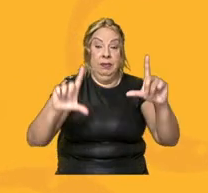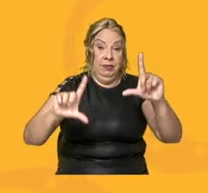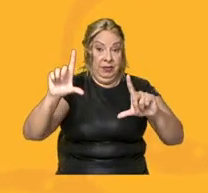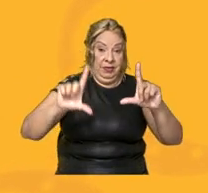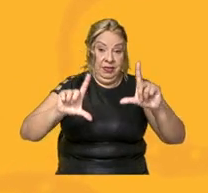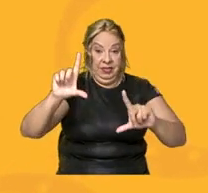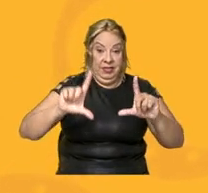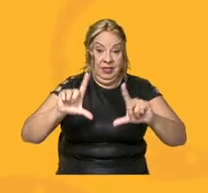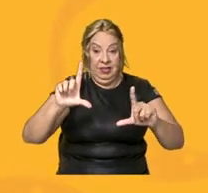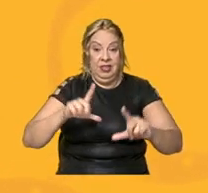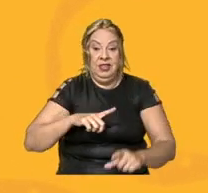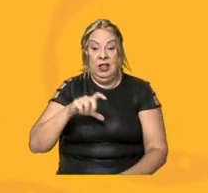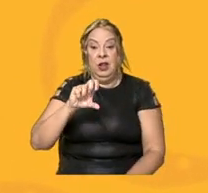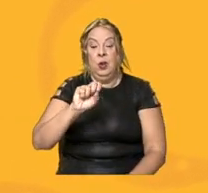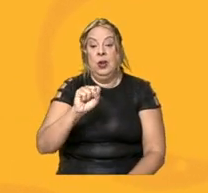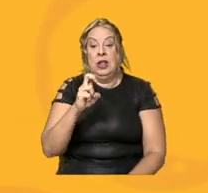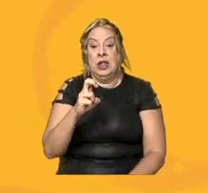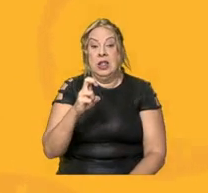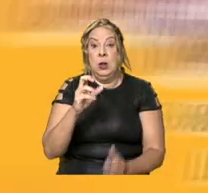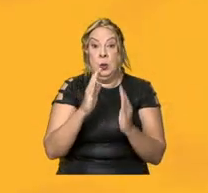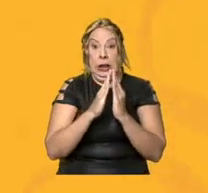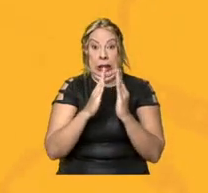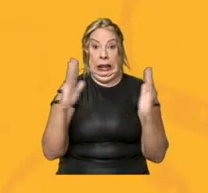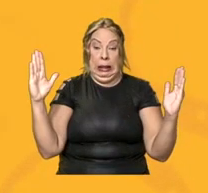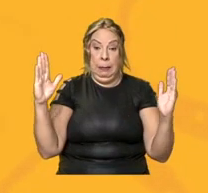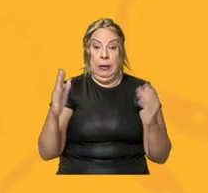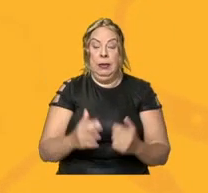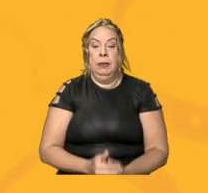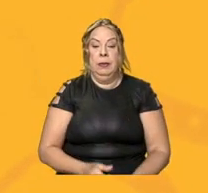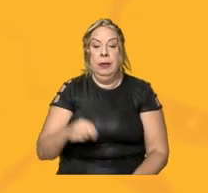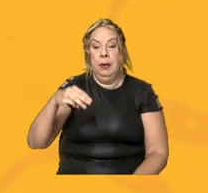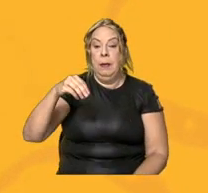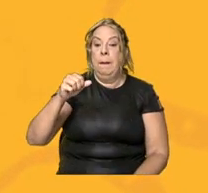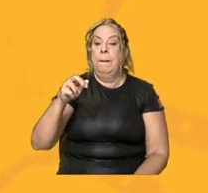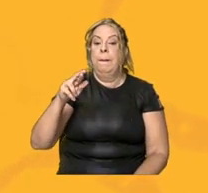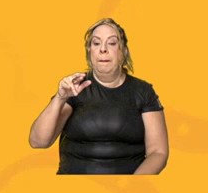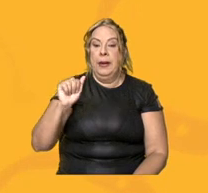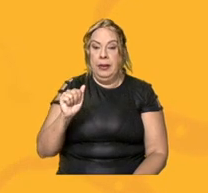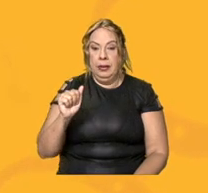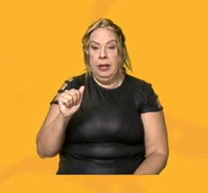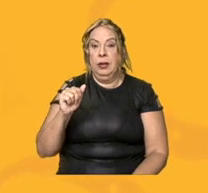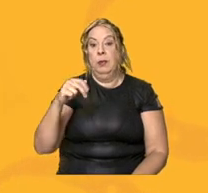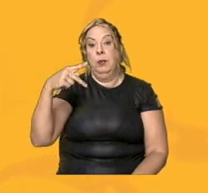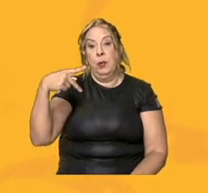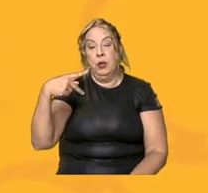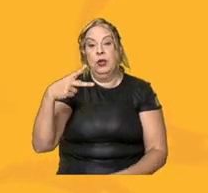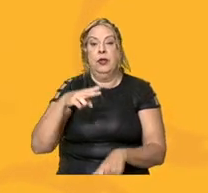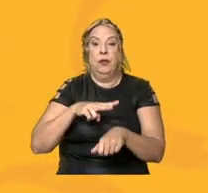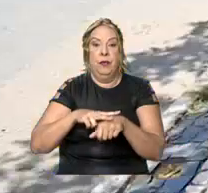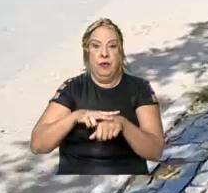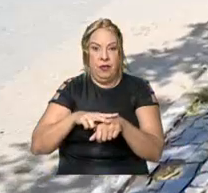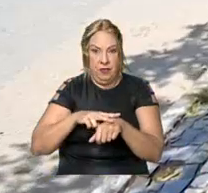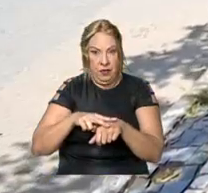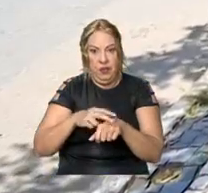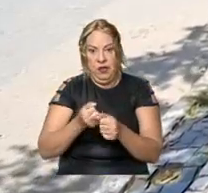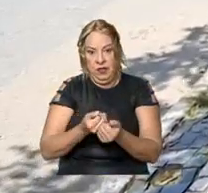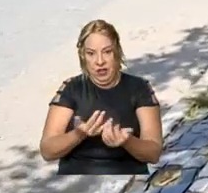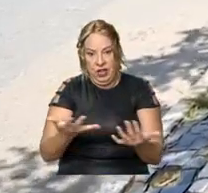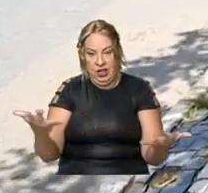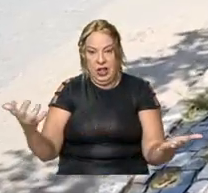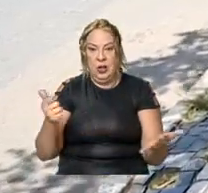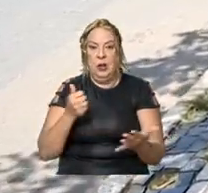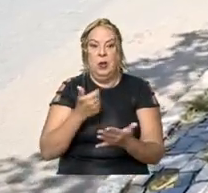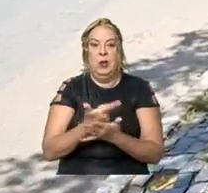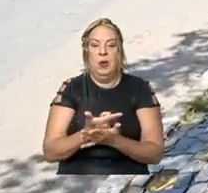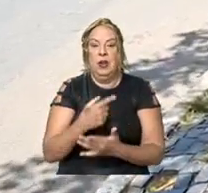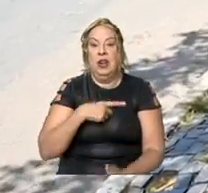Smart TV de 85 polegadas. A Maria Augusta, da cidade Pé-Quente de Poço Verde, garantiu na